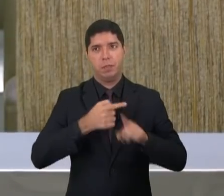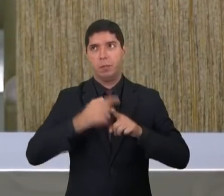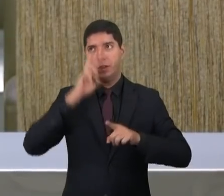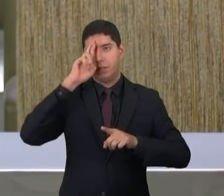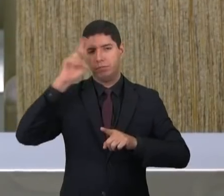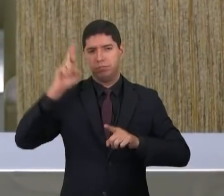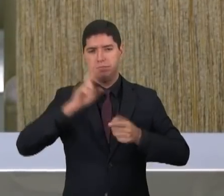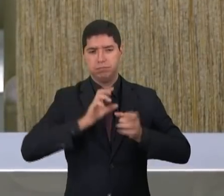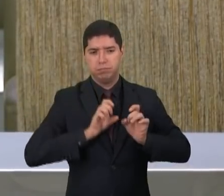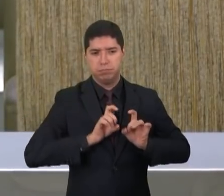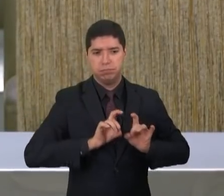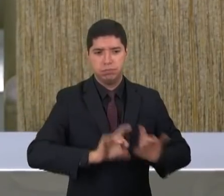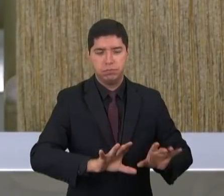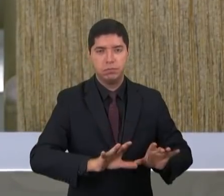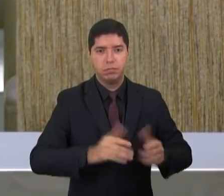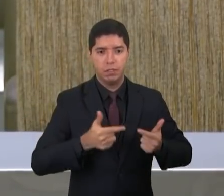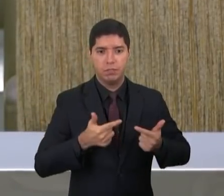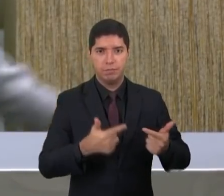Aleluia.